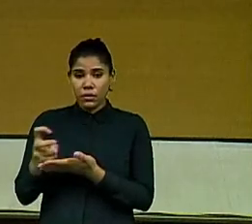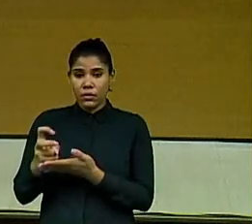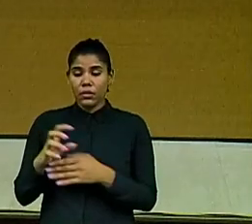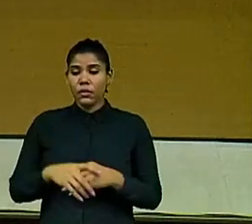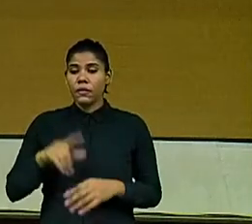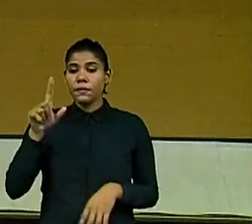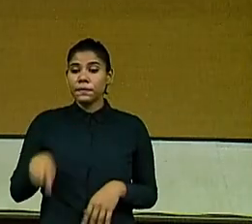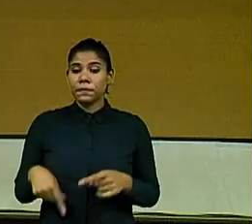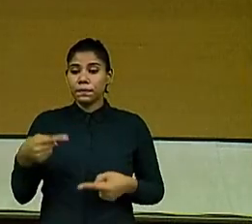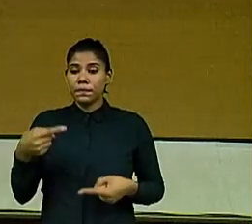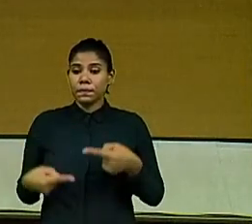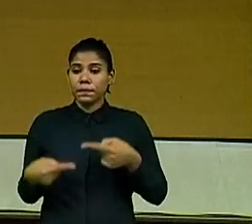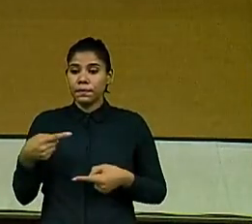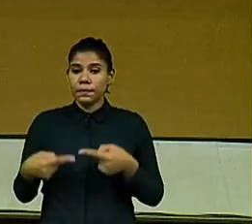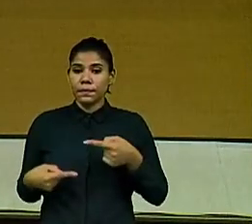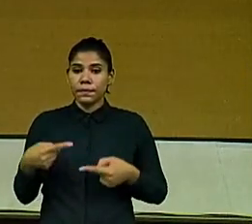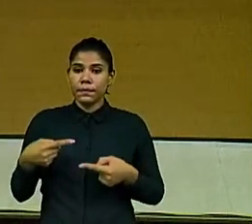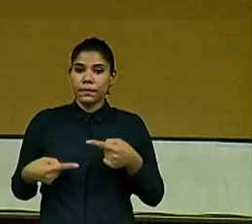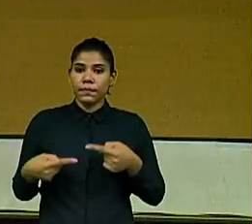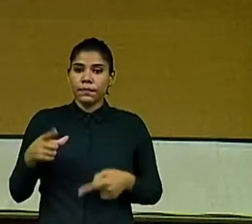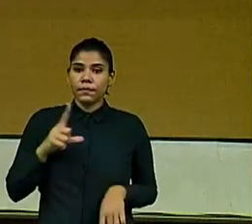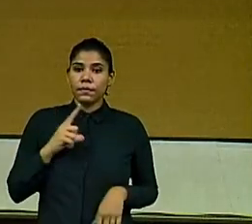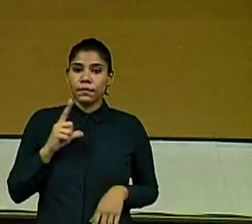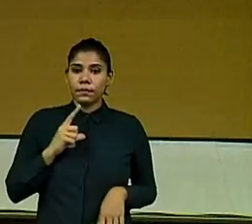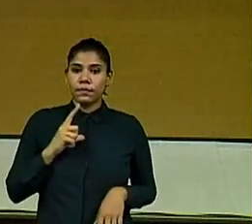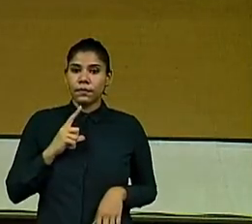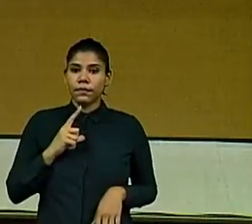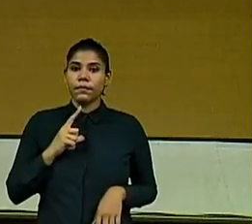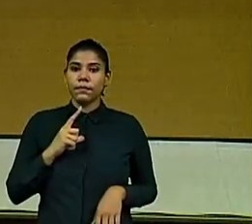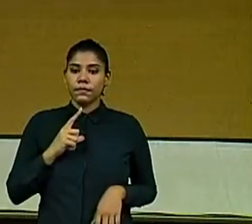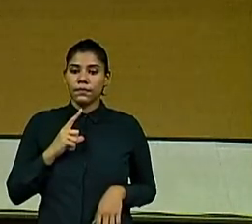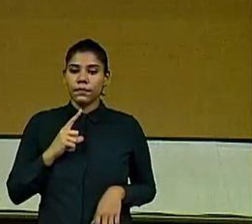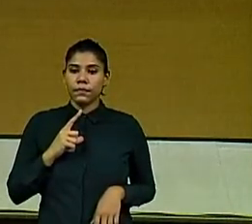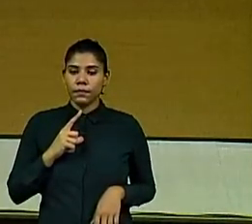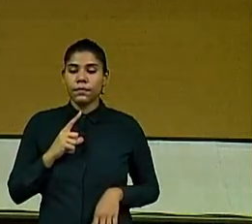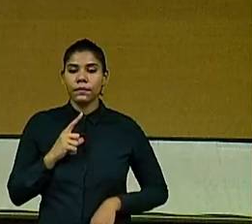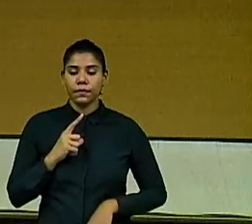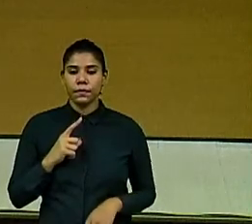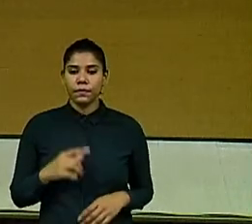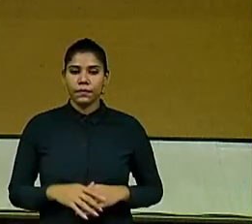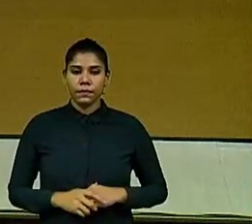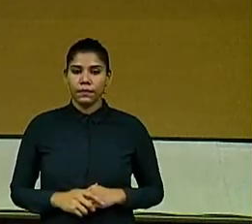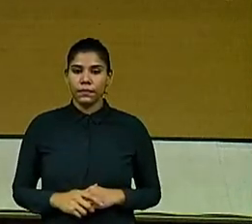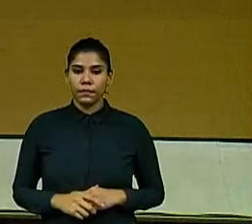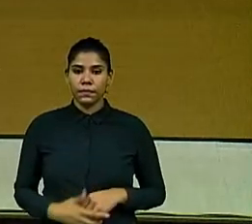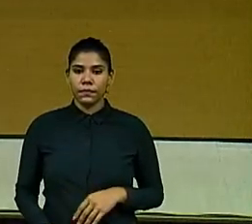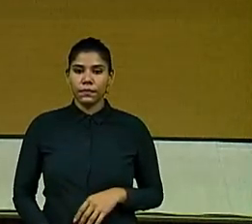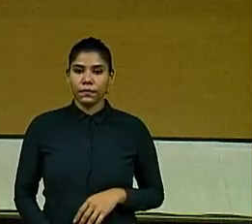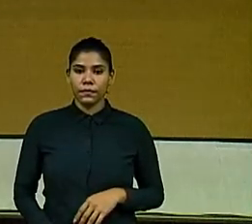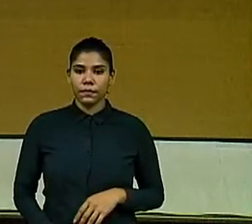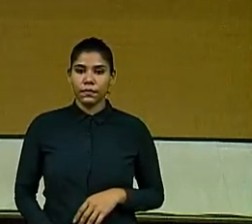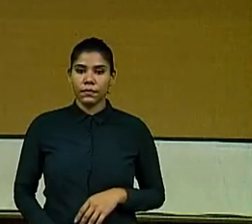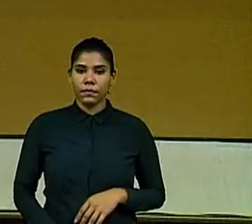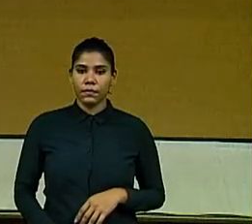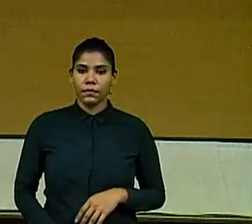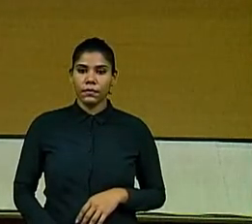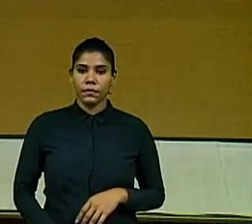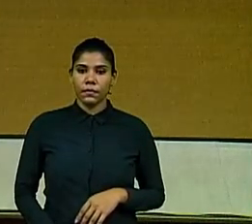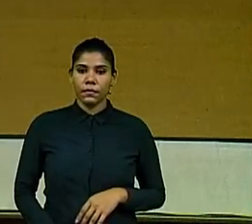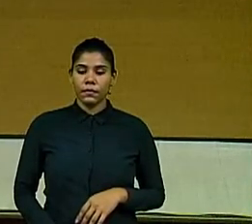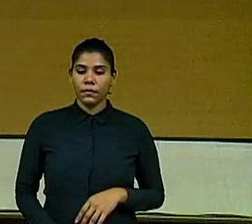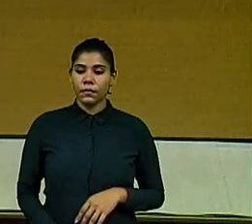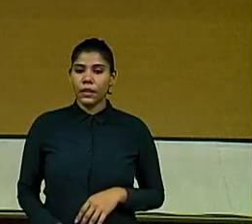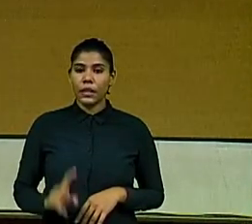que que é atravessado por essas relações de gênero também ok e ela foi estimada depois que assume ao